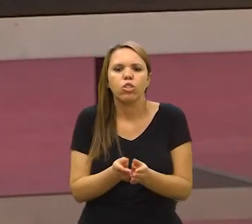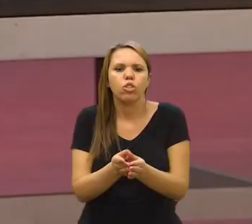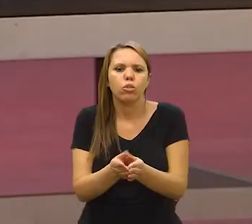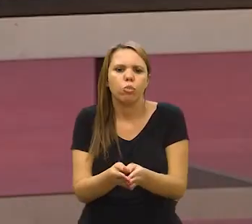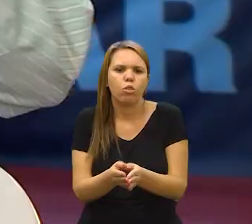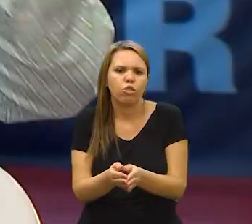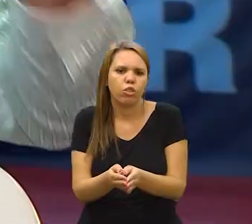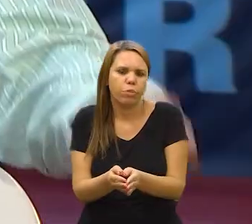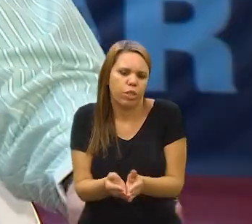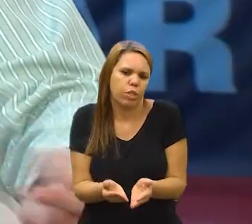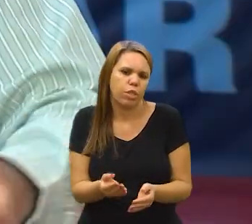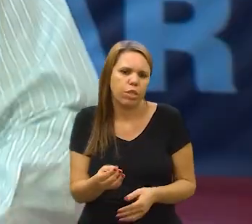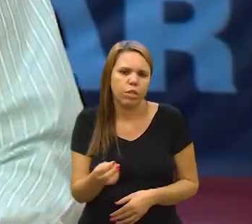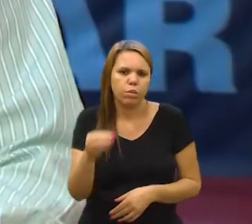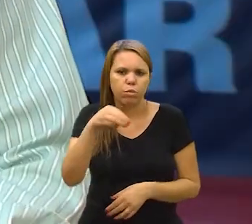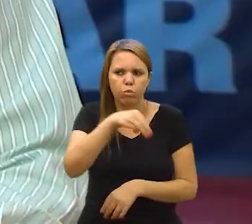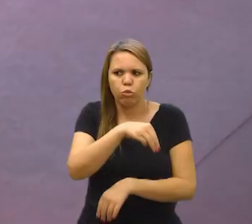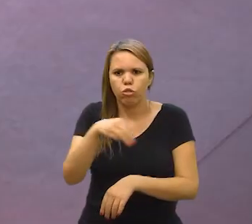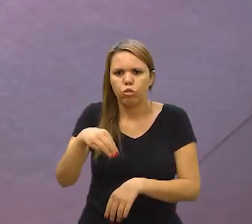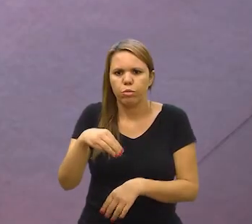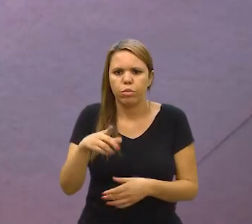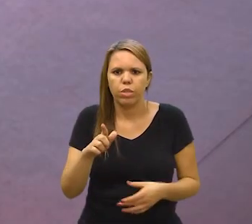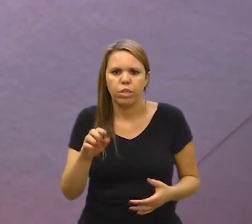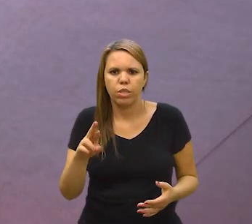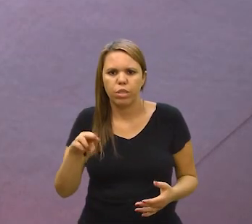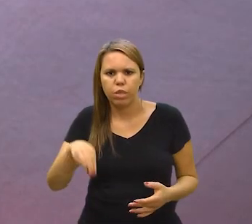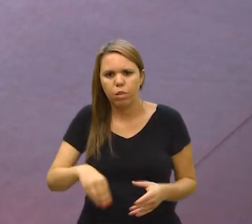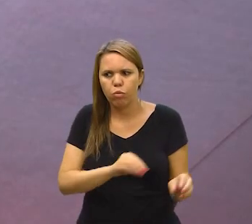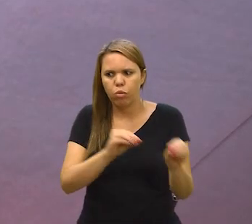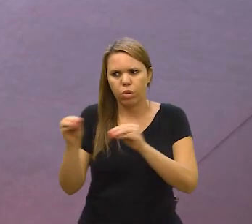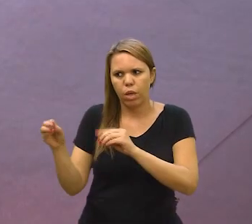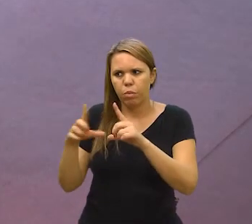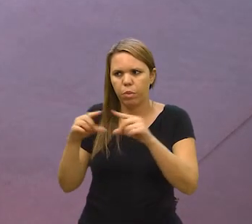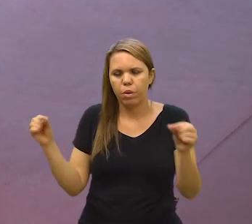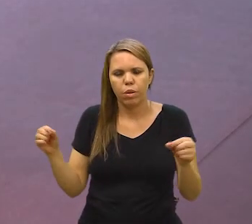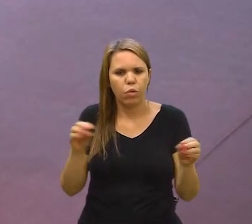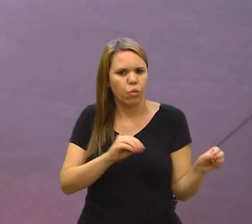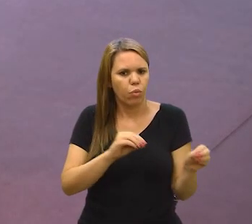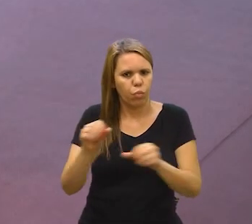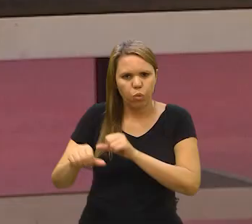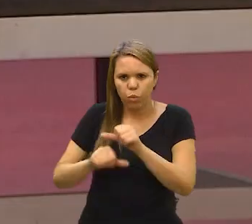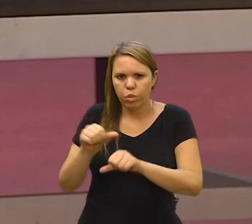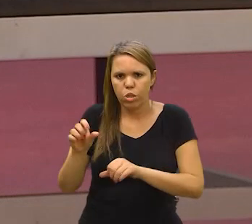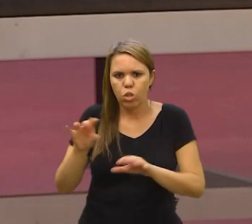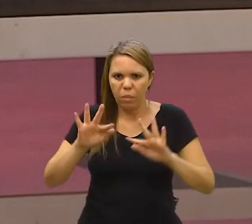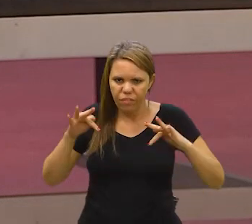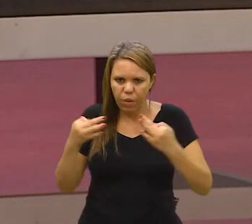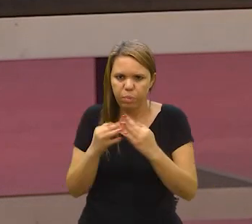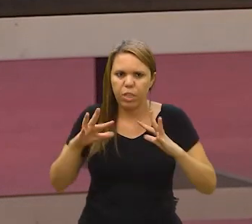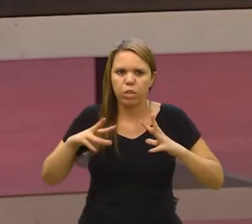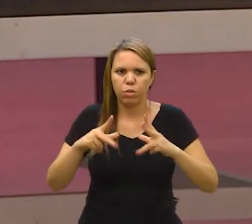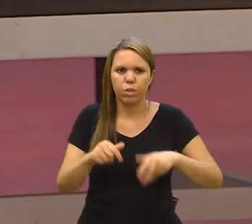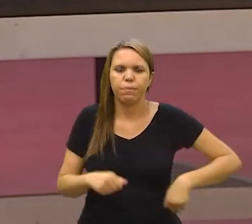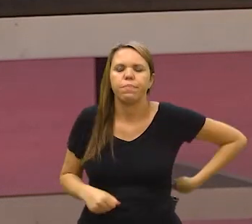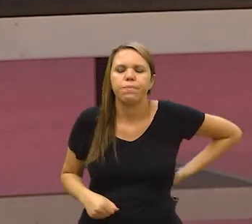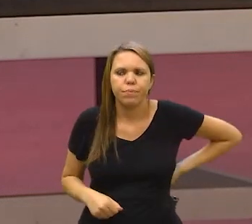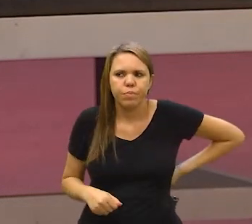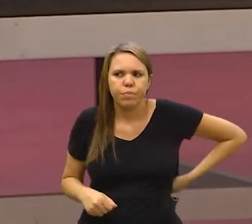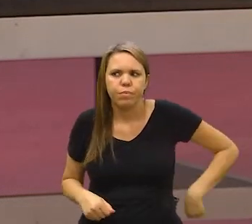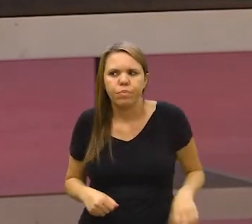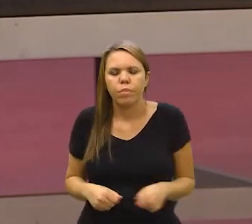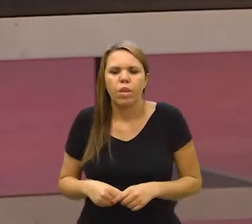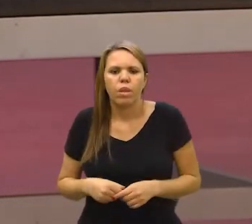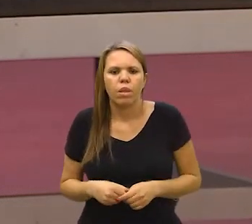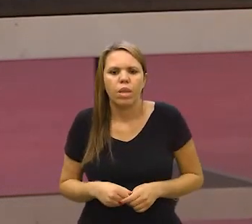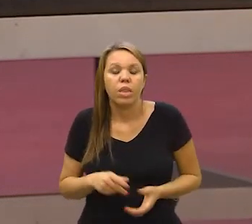minha cidade. Mojimirim, mudar para Brasília. Eu digo que não foi uma mudança só para mim, né? Foi para a família inteira, né?